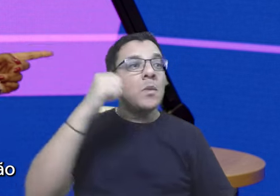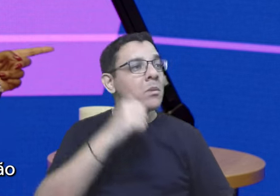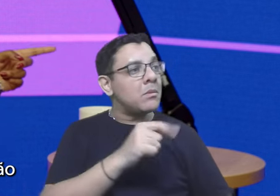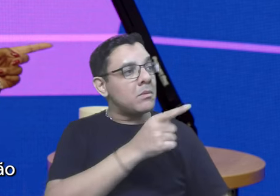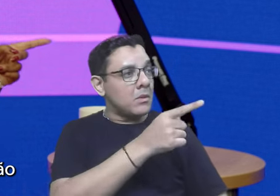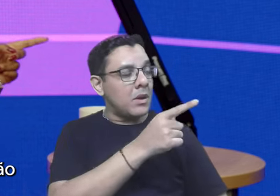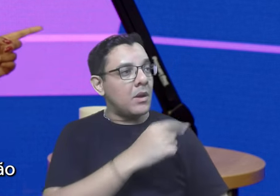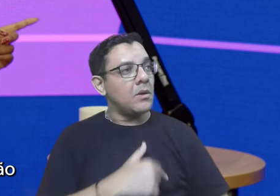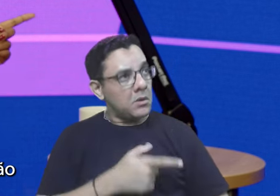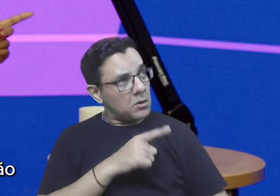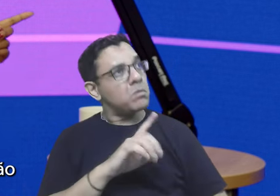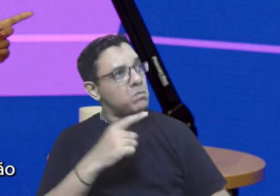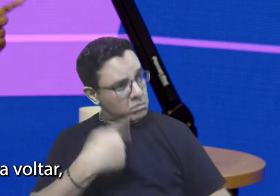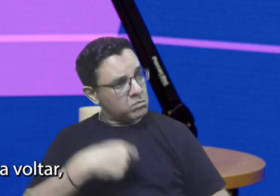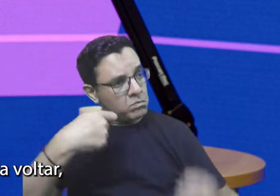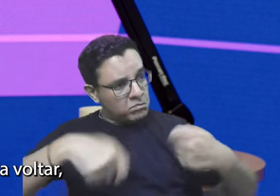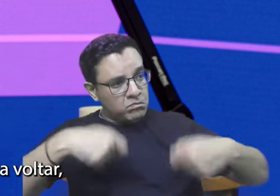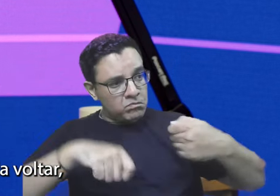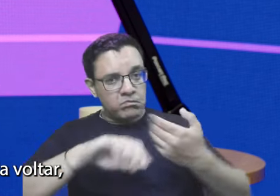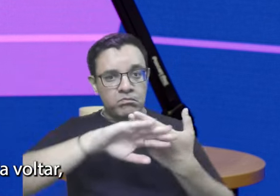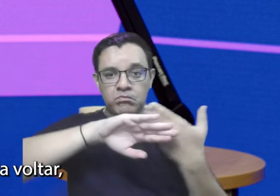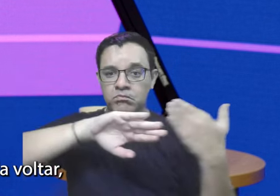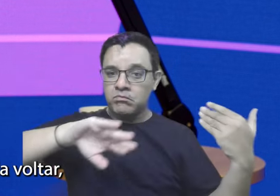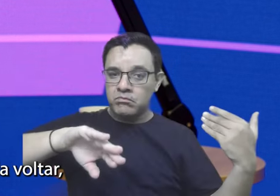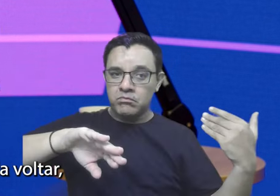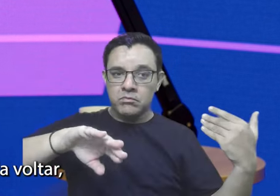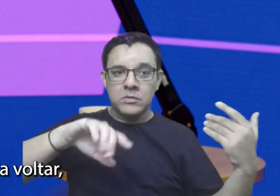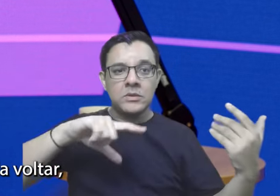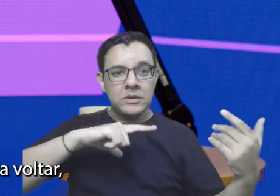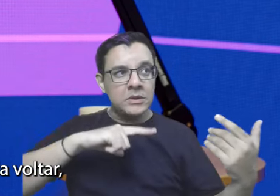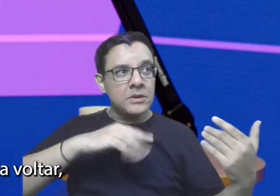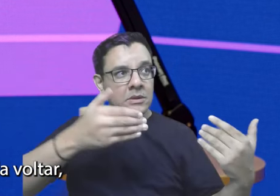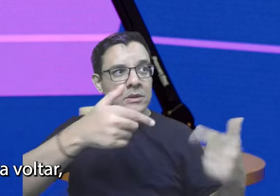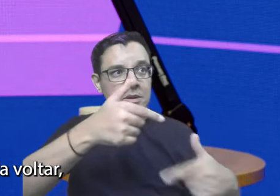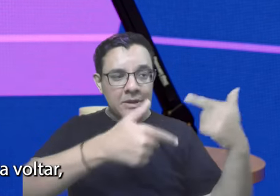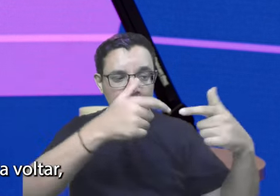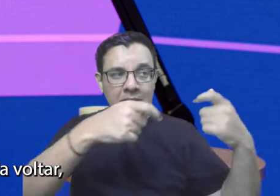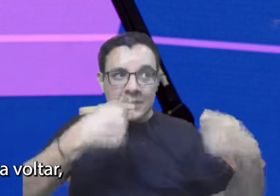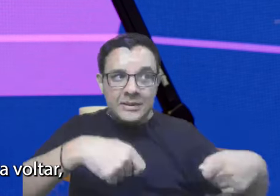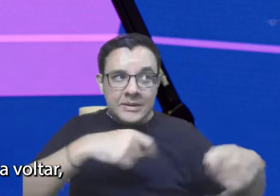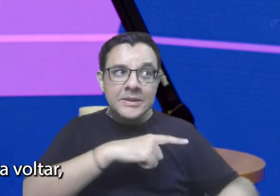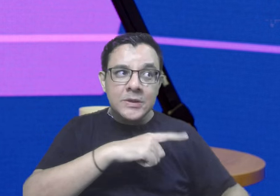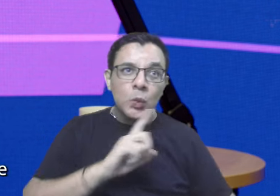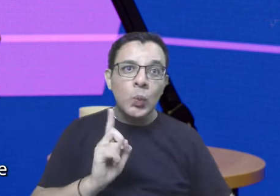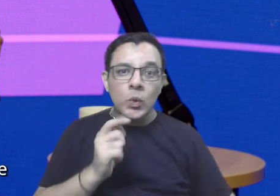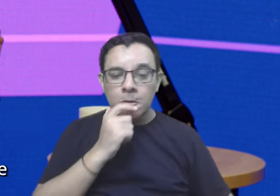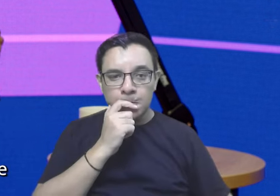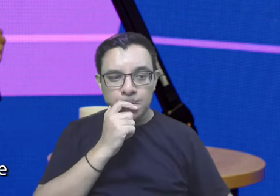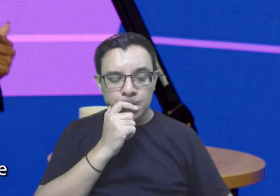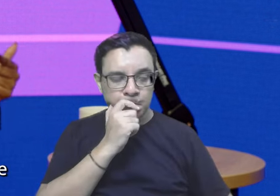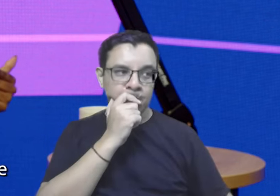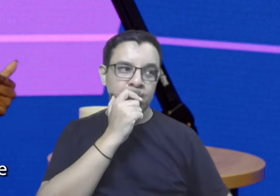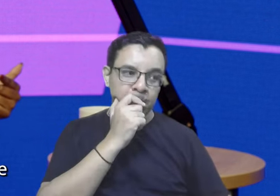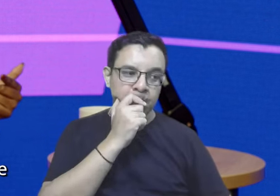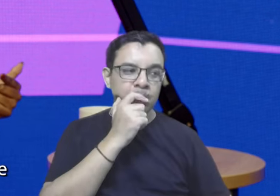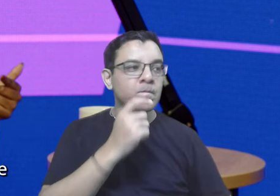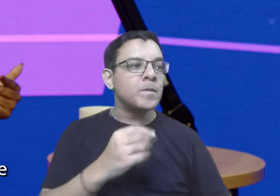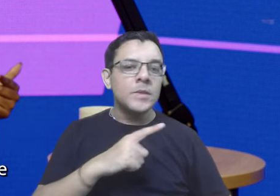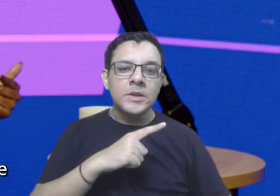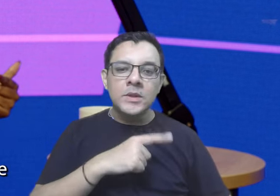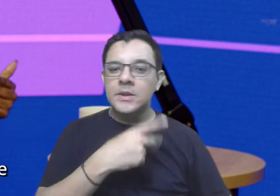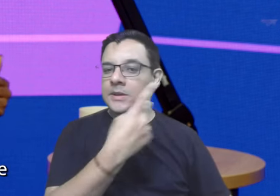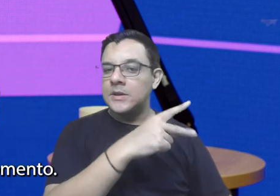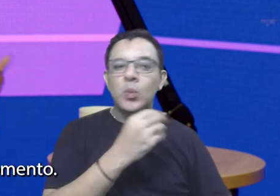que abrir mão dessas duas perguntas se ela vai ter emprego quando ela voltar se ela vai ter